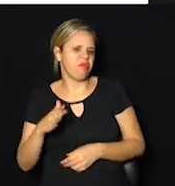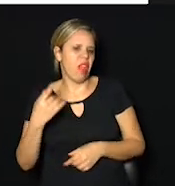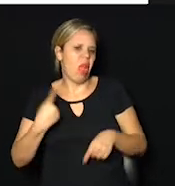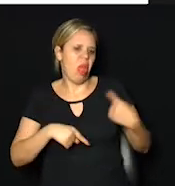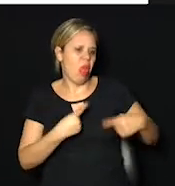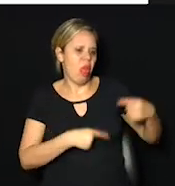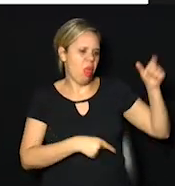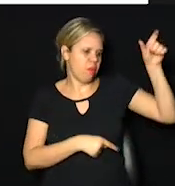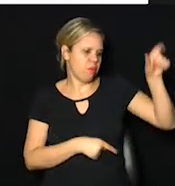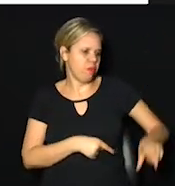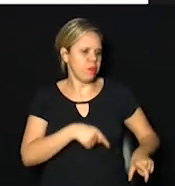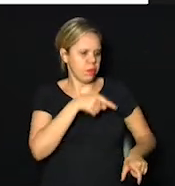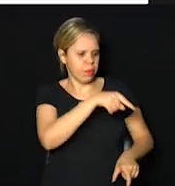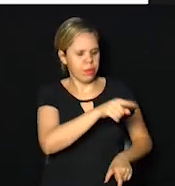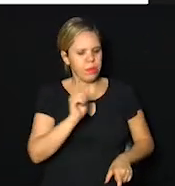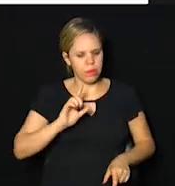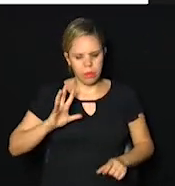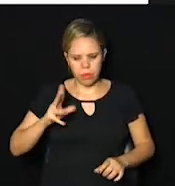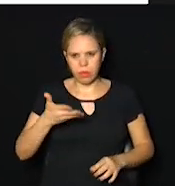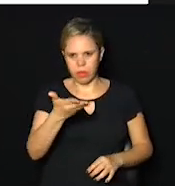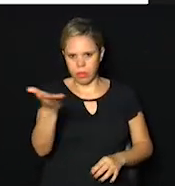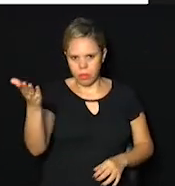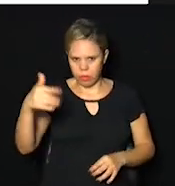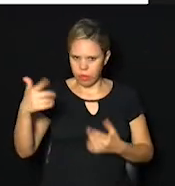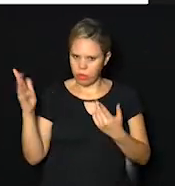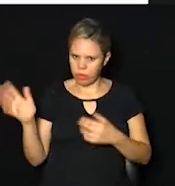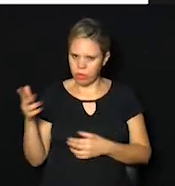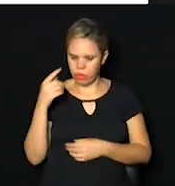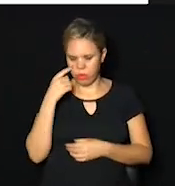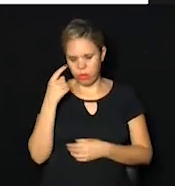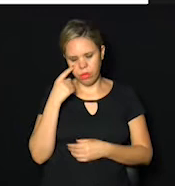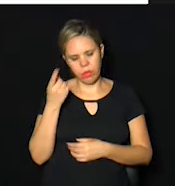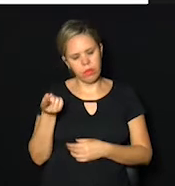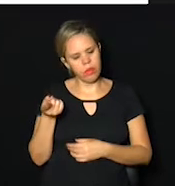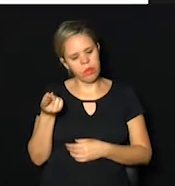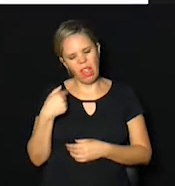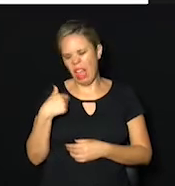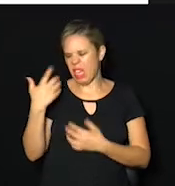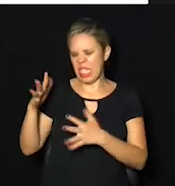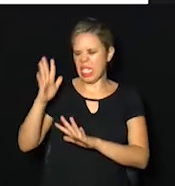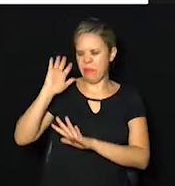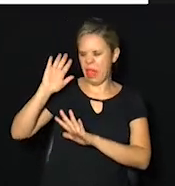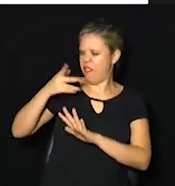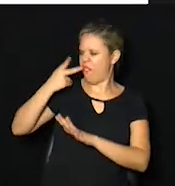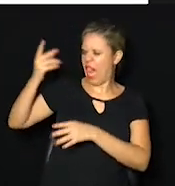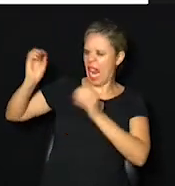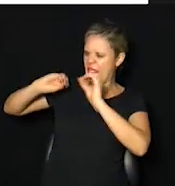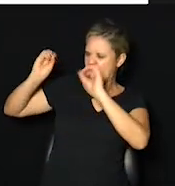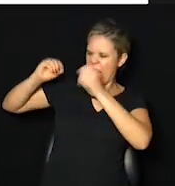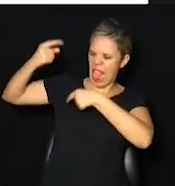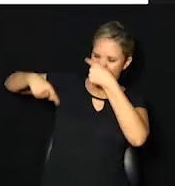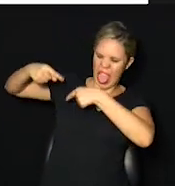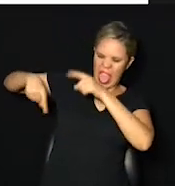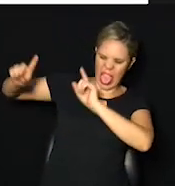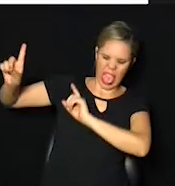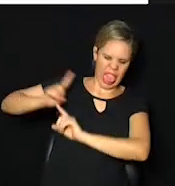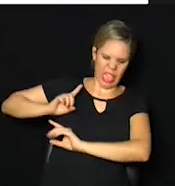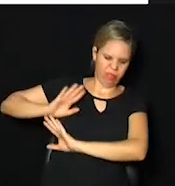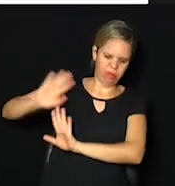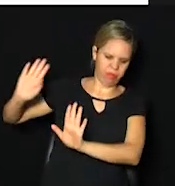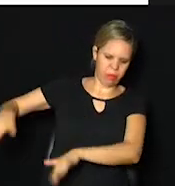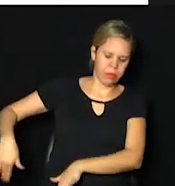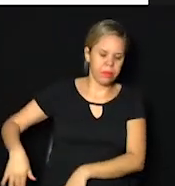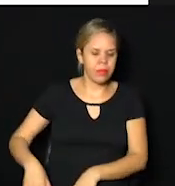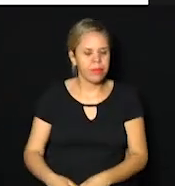político. Claro que todos vocês já passaram por isso. A pessoa diz assim, nem quero saber de política, nem quero que você venha aqui falar comigo.